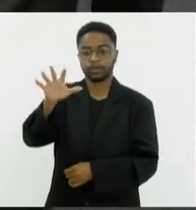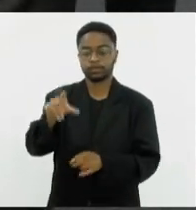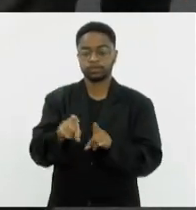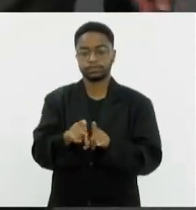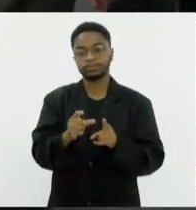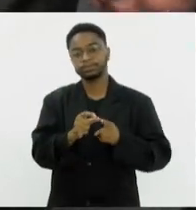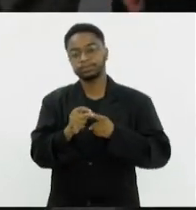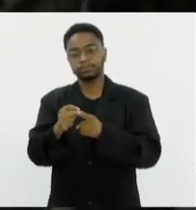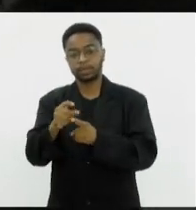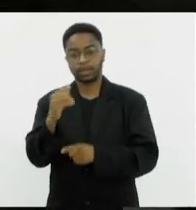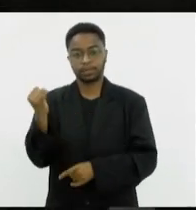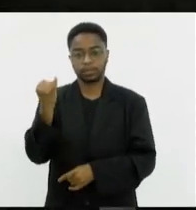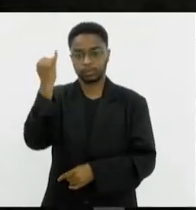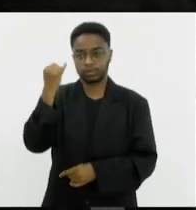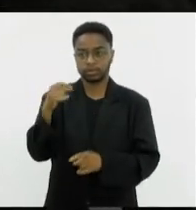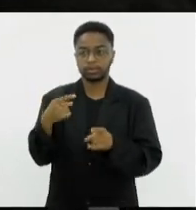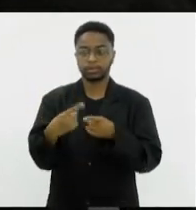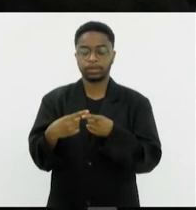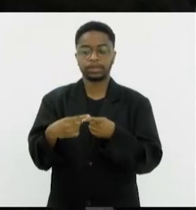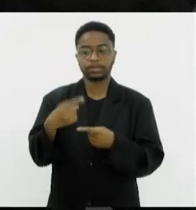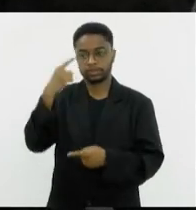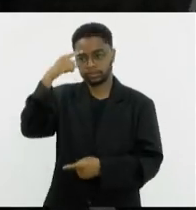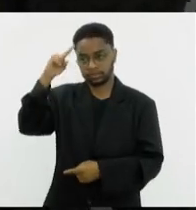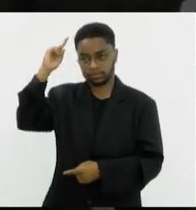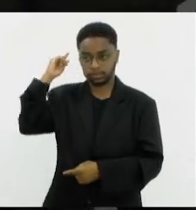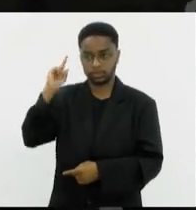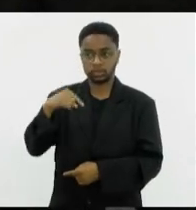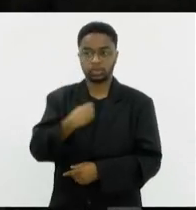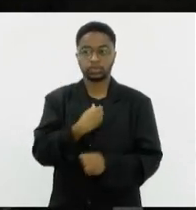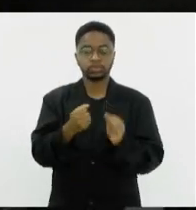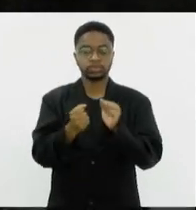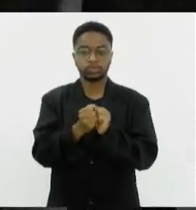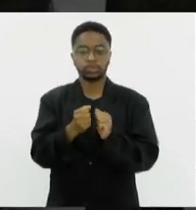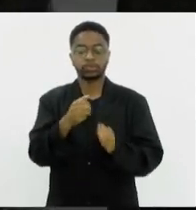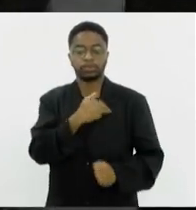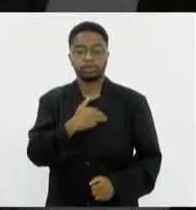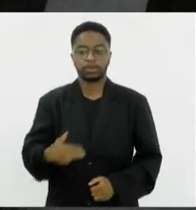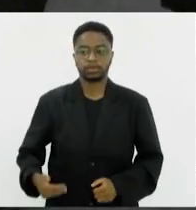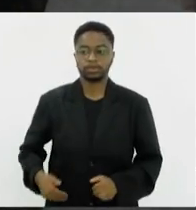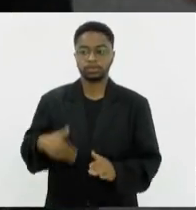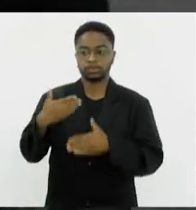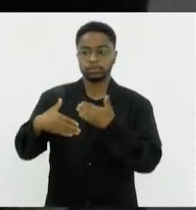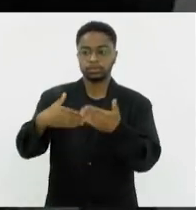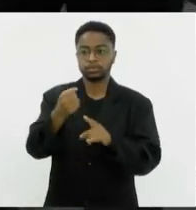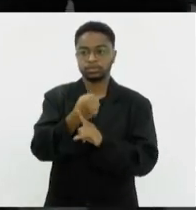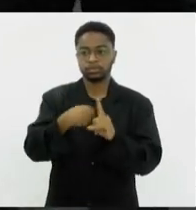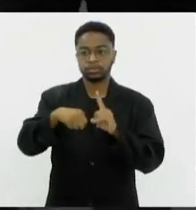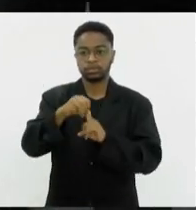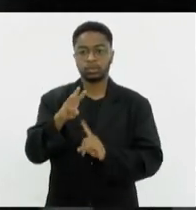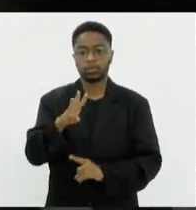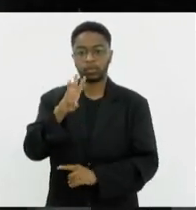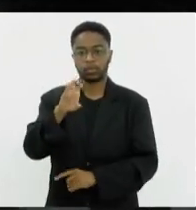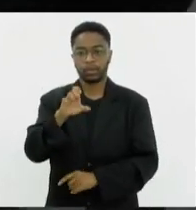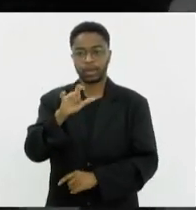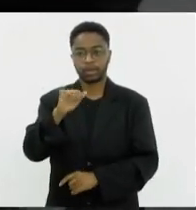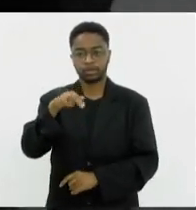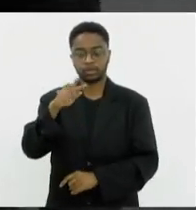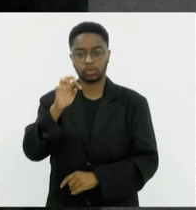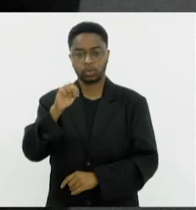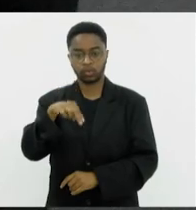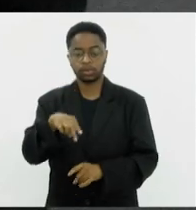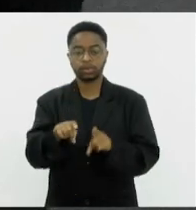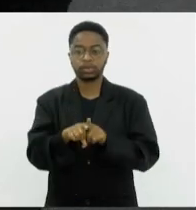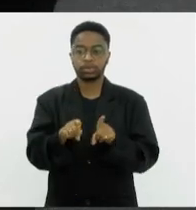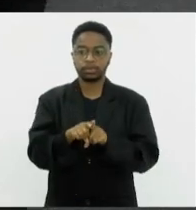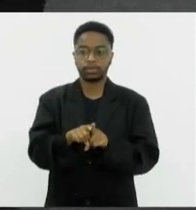última semana, estivemos aqui com o ministro do Desenvolvimento Social, o senhor Wellington Dias, que trouxe